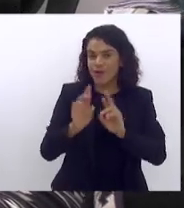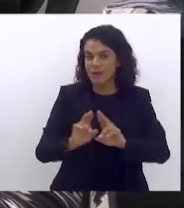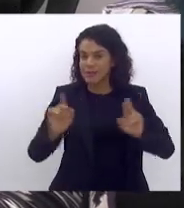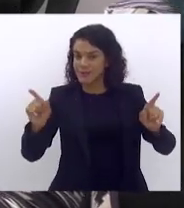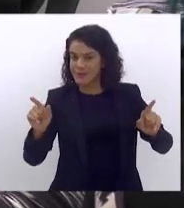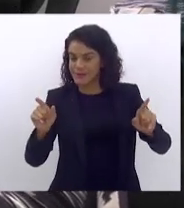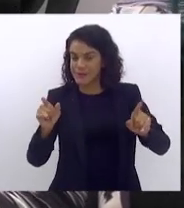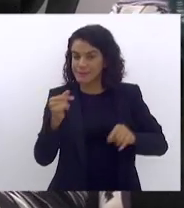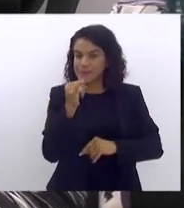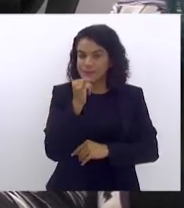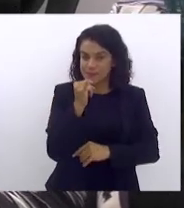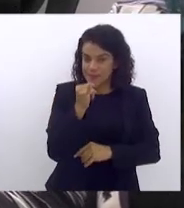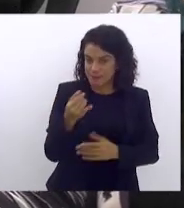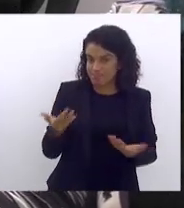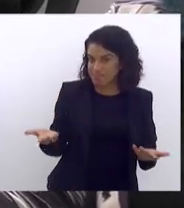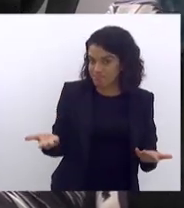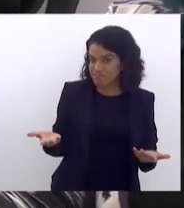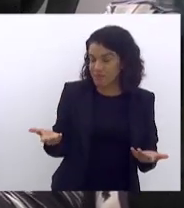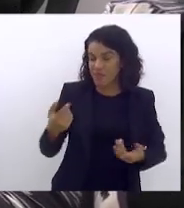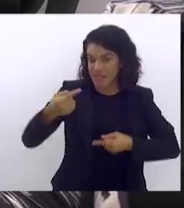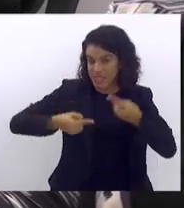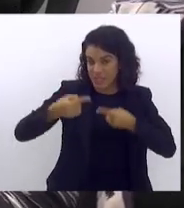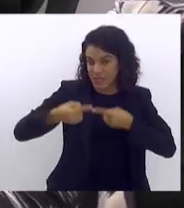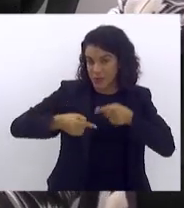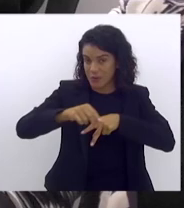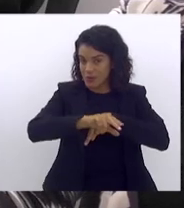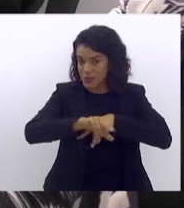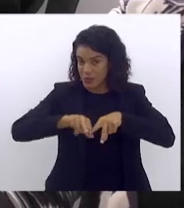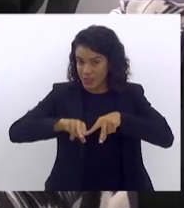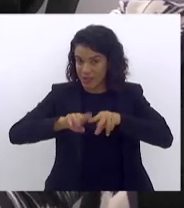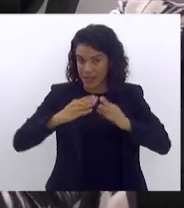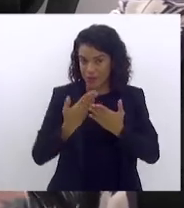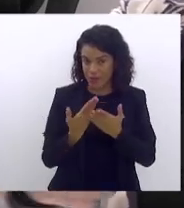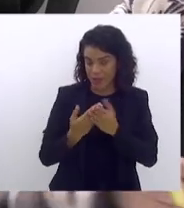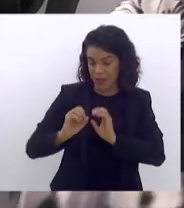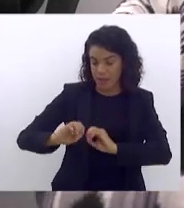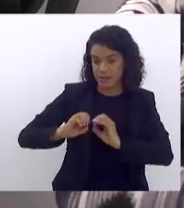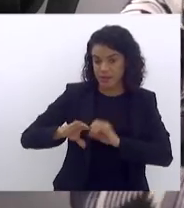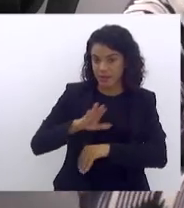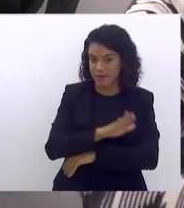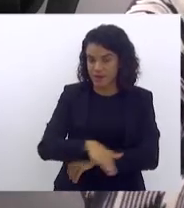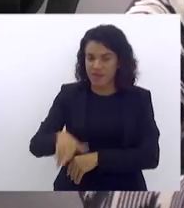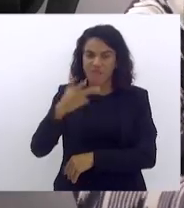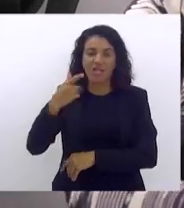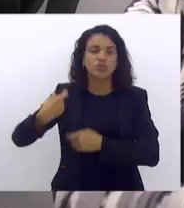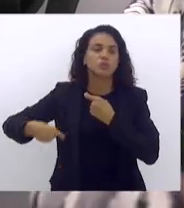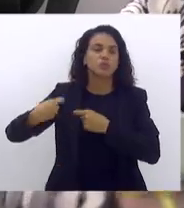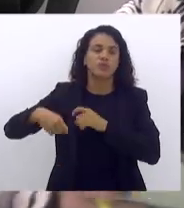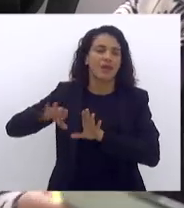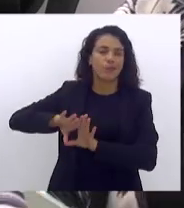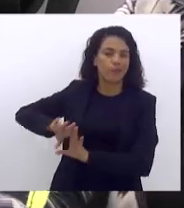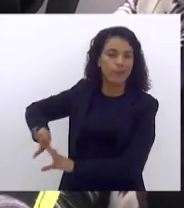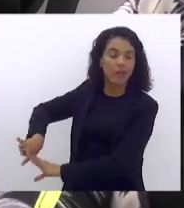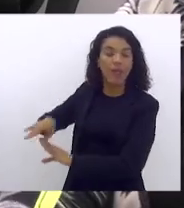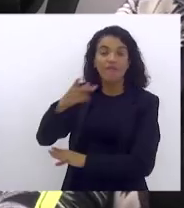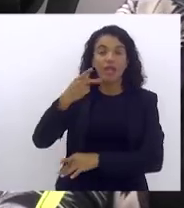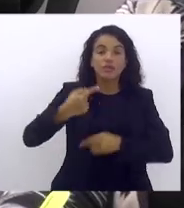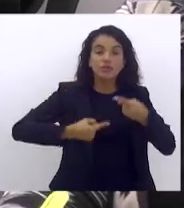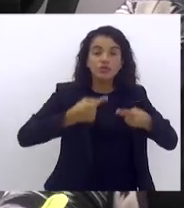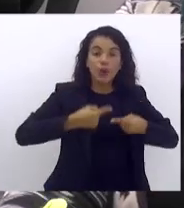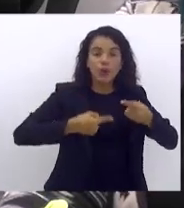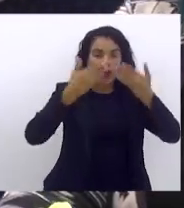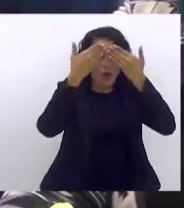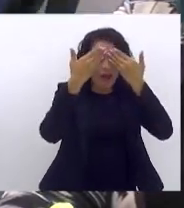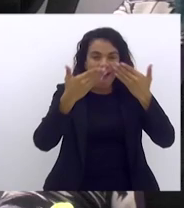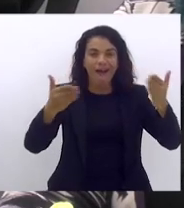diferenciado? Quando a gente faz a discussão do debate de gênero, por exemplo, na educação infantil, nós não estamos discutindo sexualidade, nós estamos discutindo a